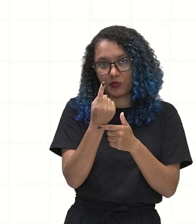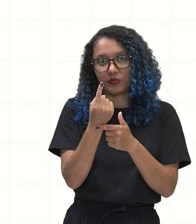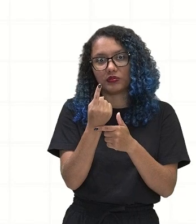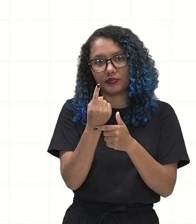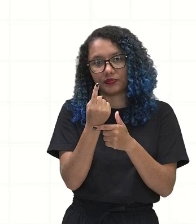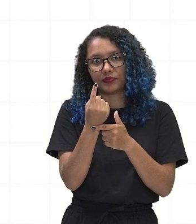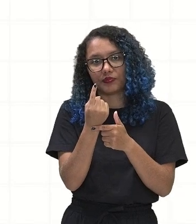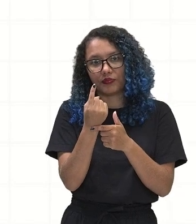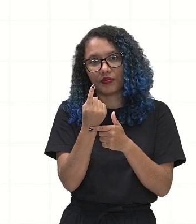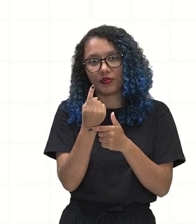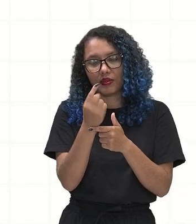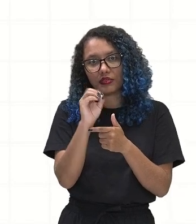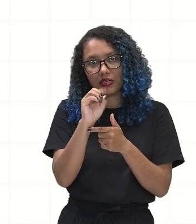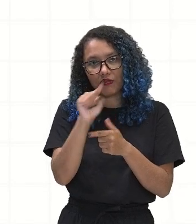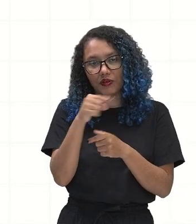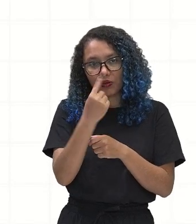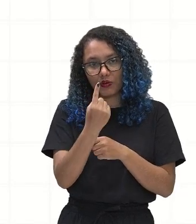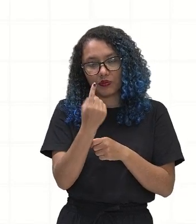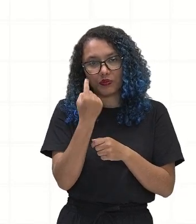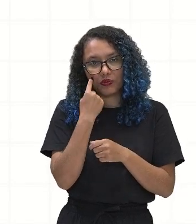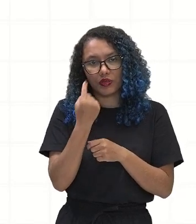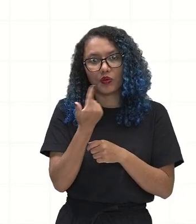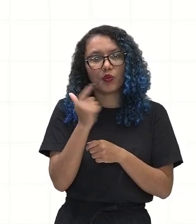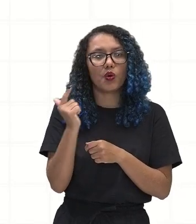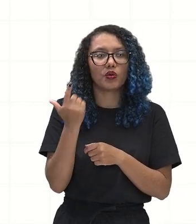o que 50%?